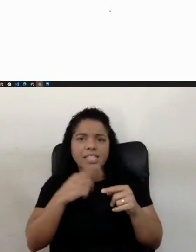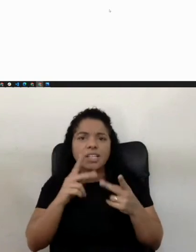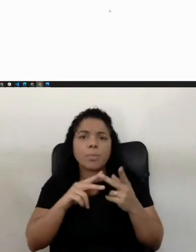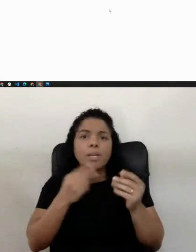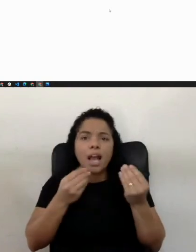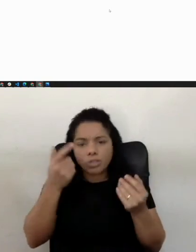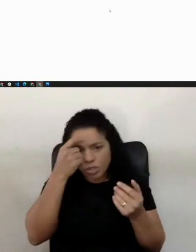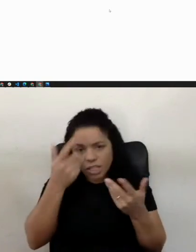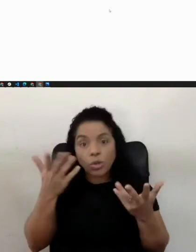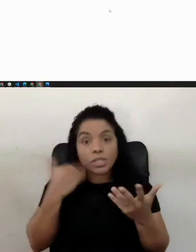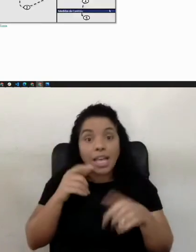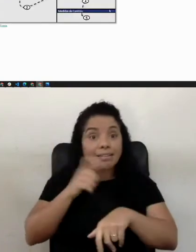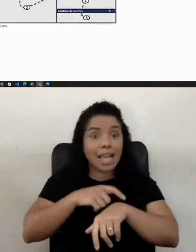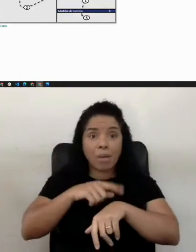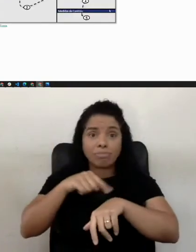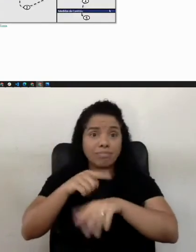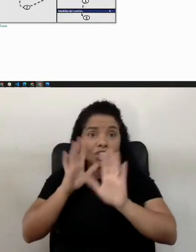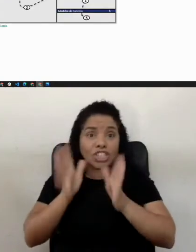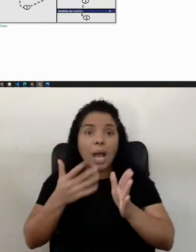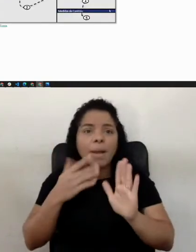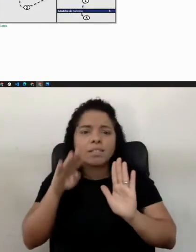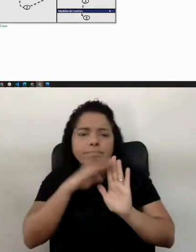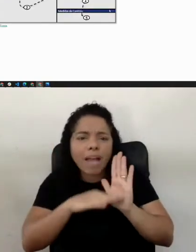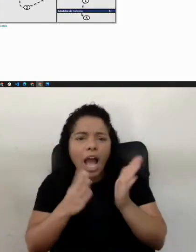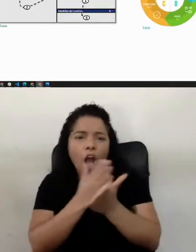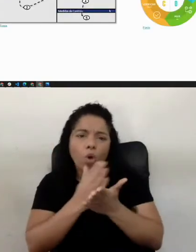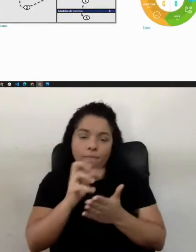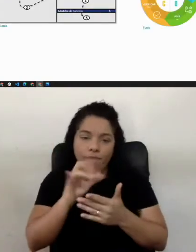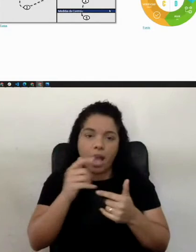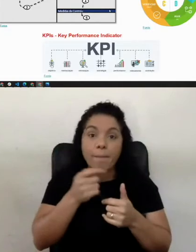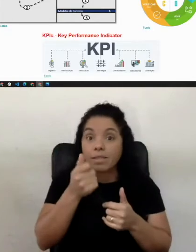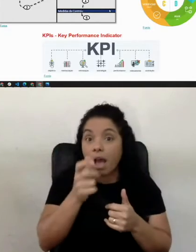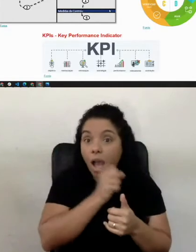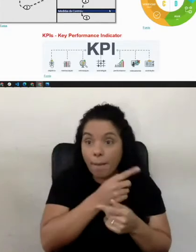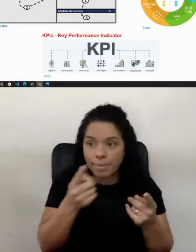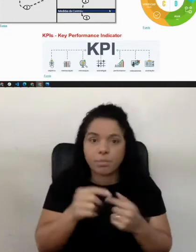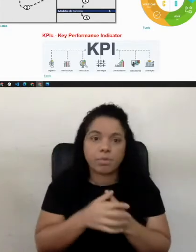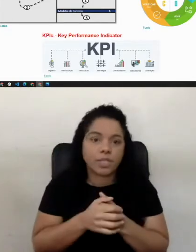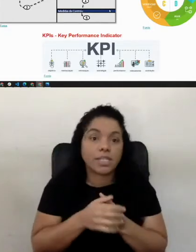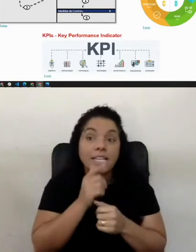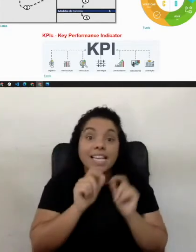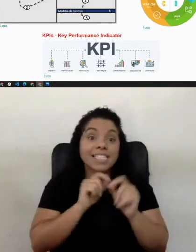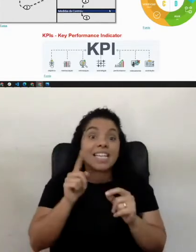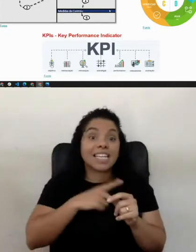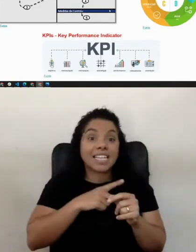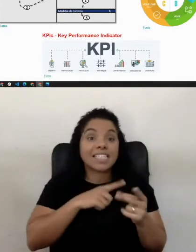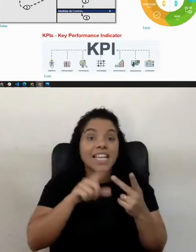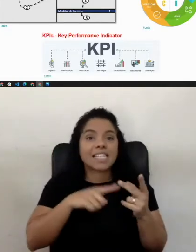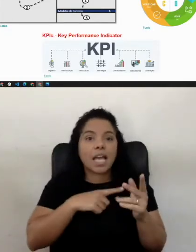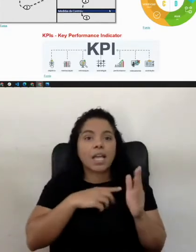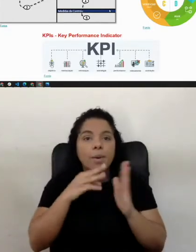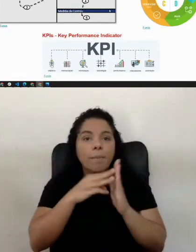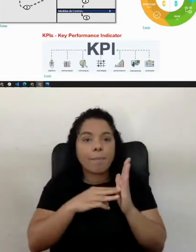conscientizar, né? Eu sei que a gente está estourado no tempo, mas eu vou listar algumas aqui bem rapidamente para vocês, que assim, a gente tem o método